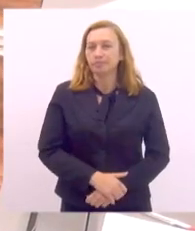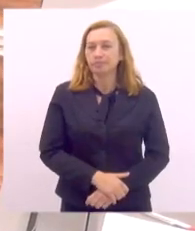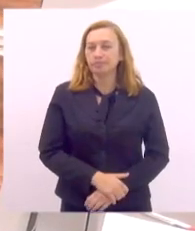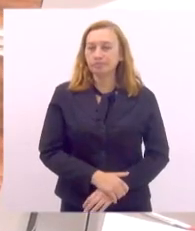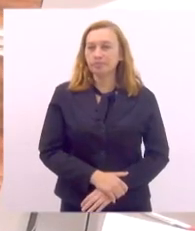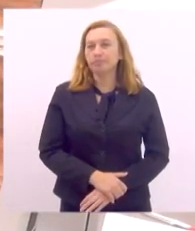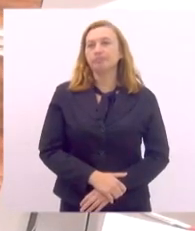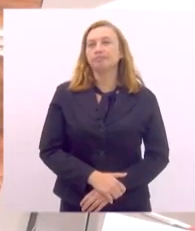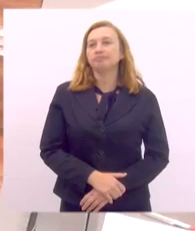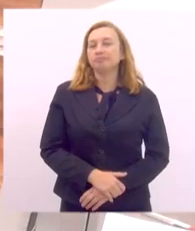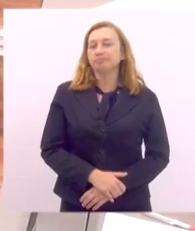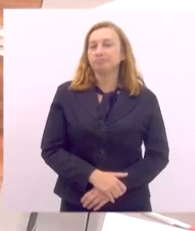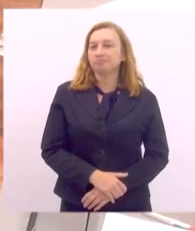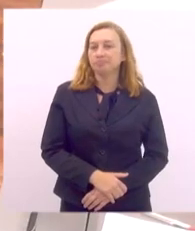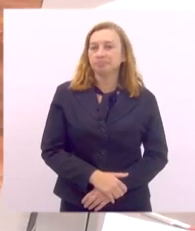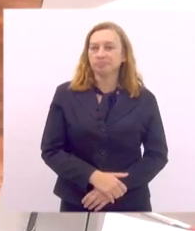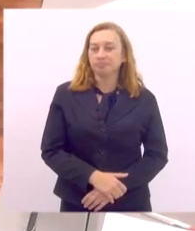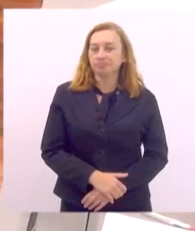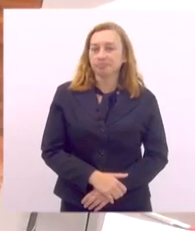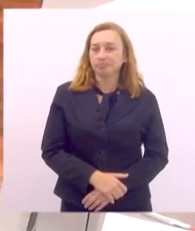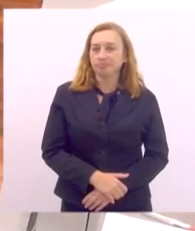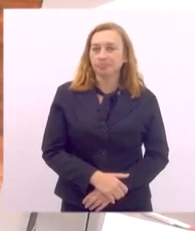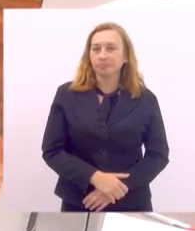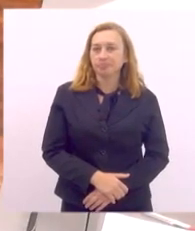Por favor.